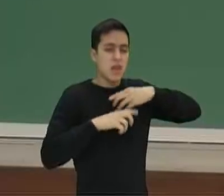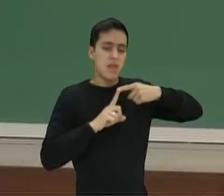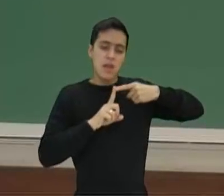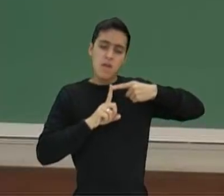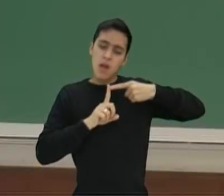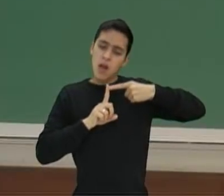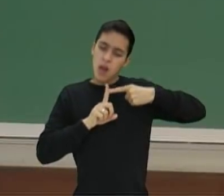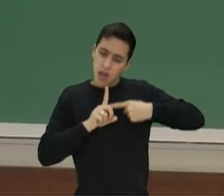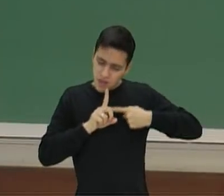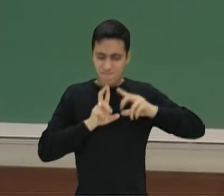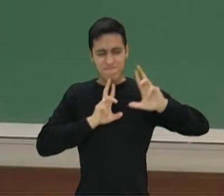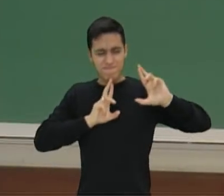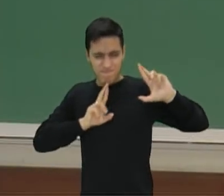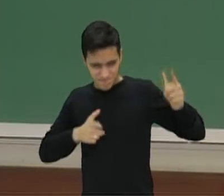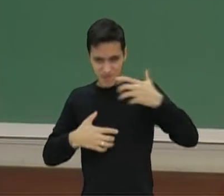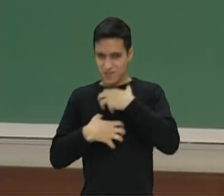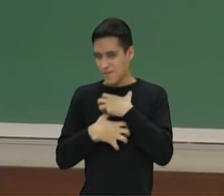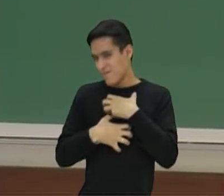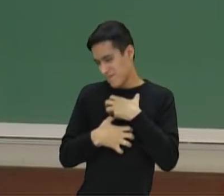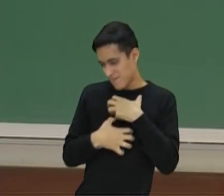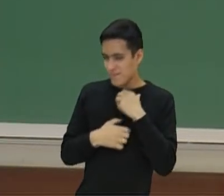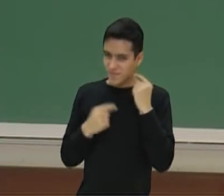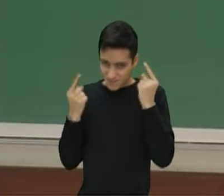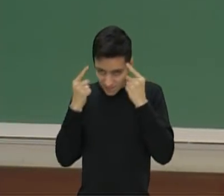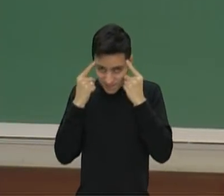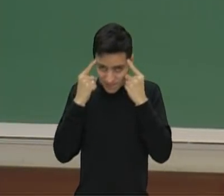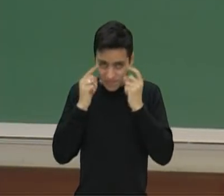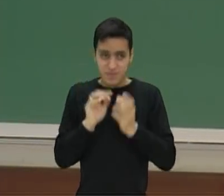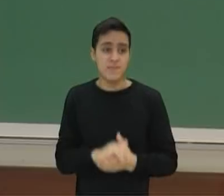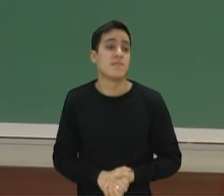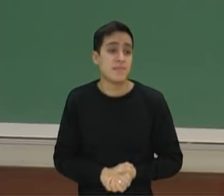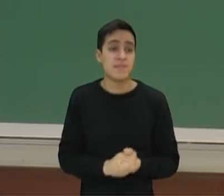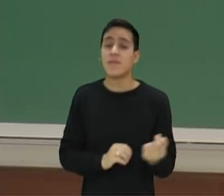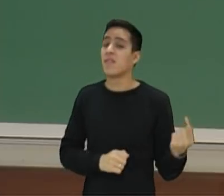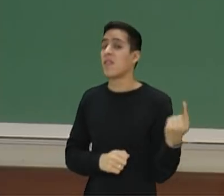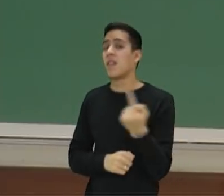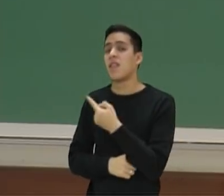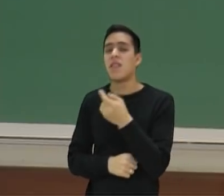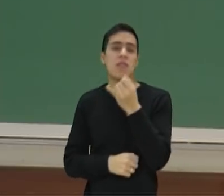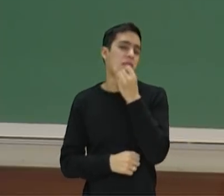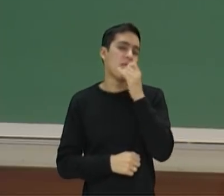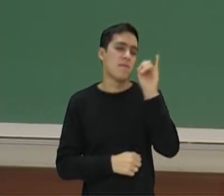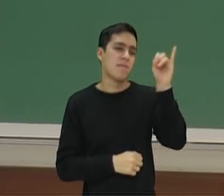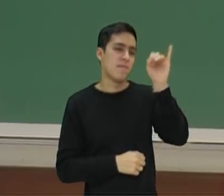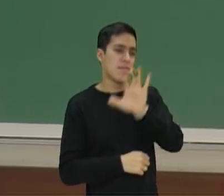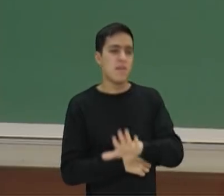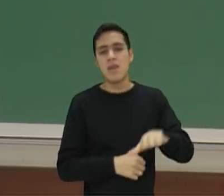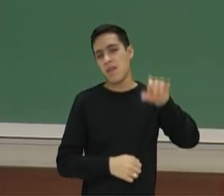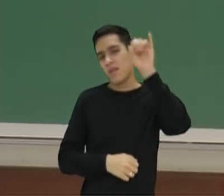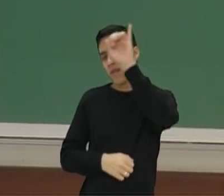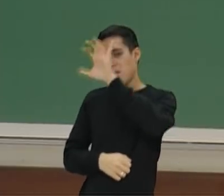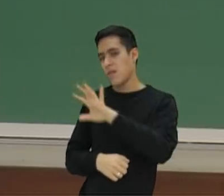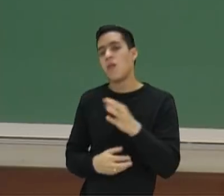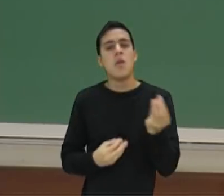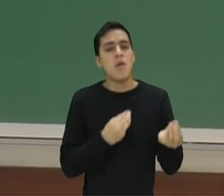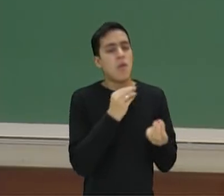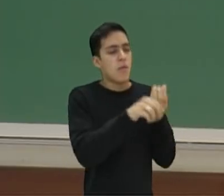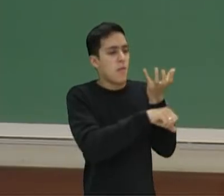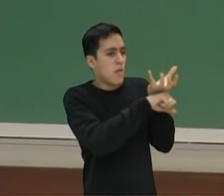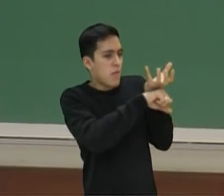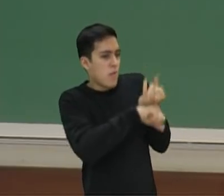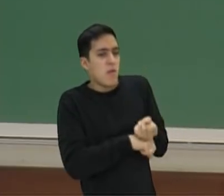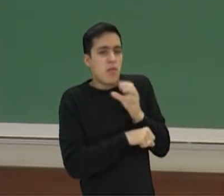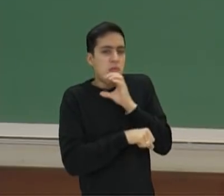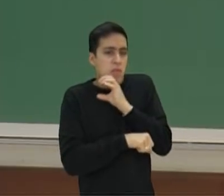vai ser diferente, tá? Mas aqui exemplifica bem, ó, absorção e retenção de calor. Ela